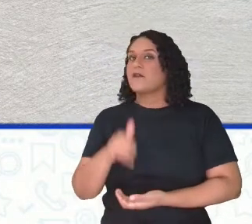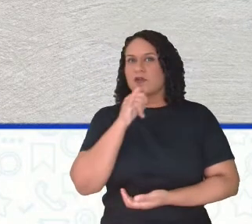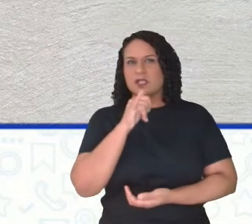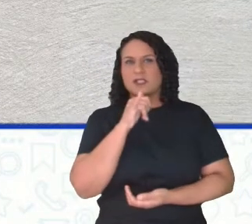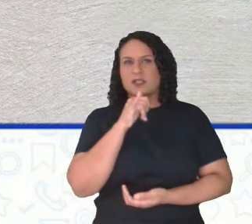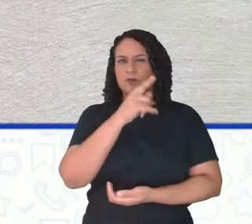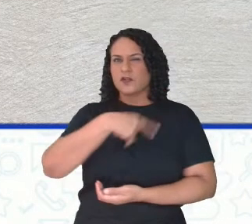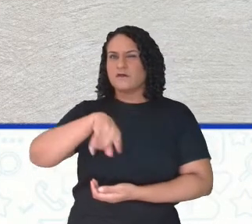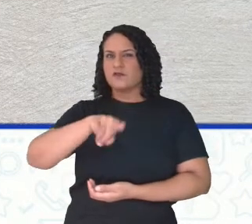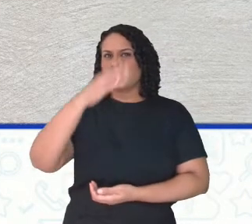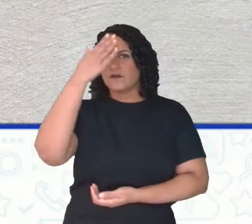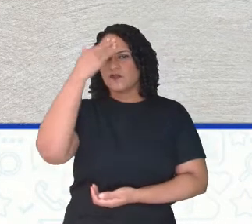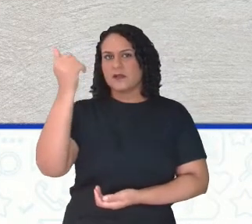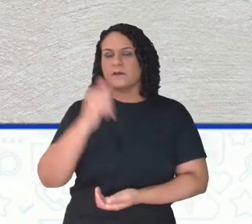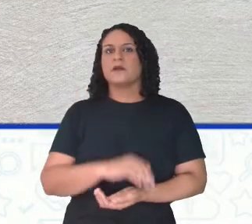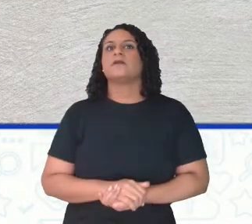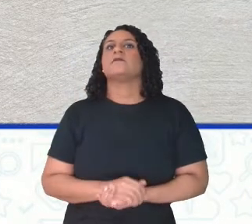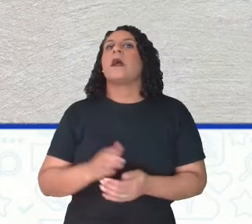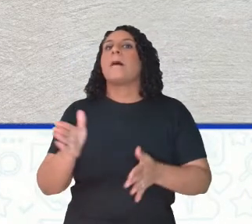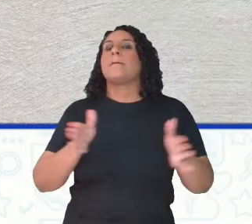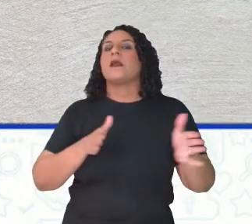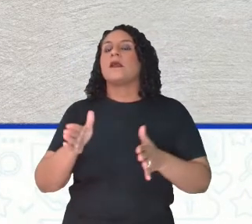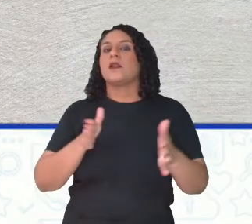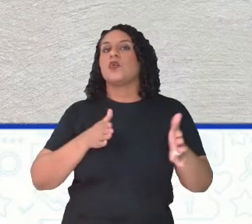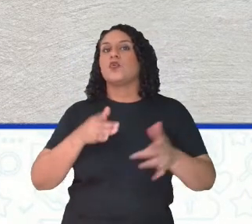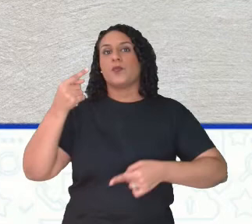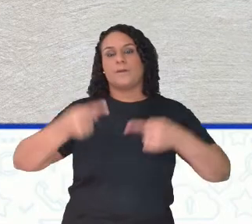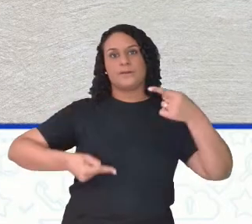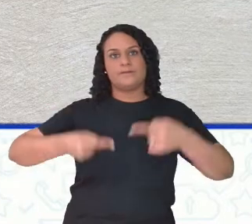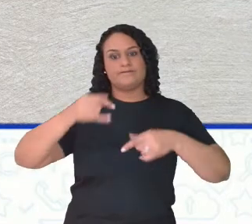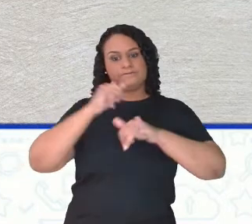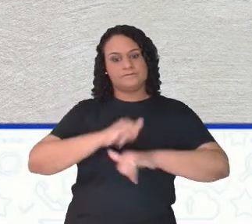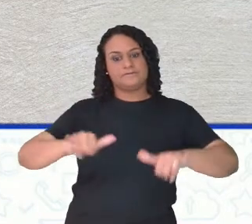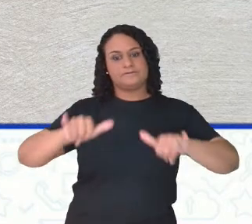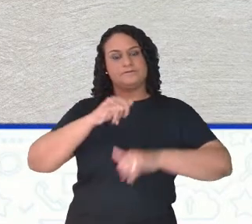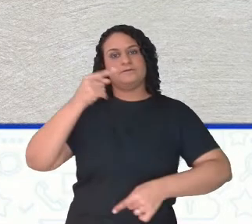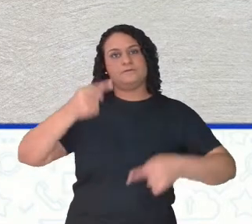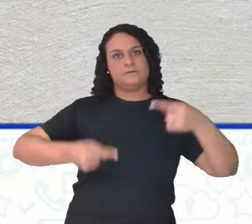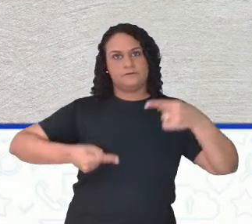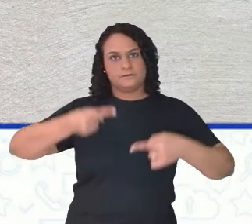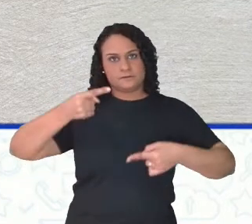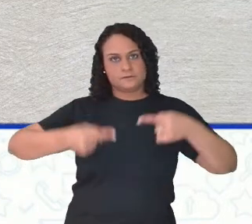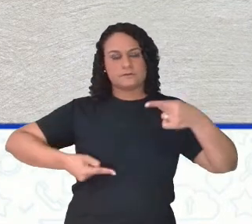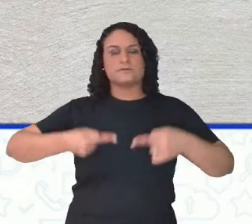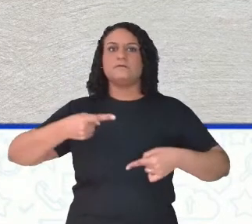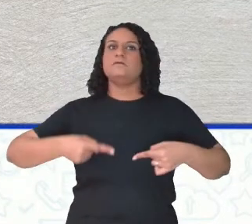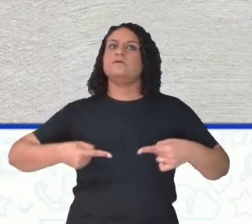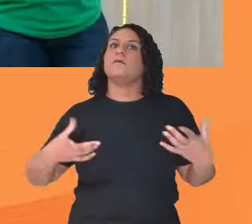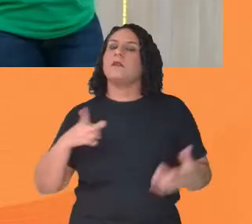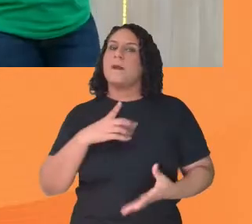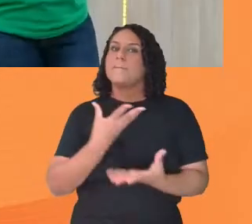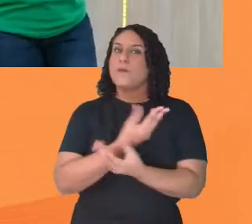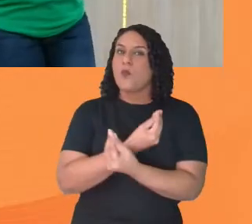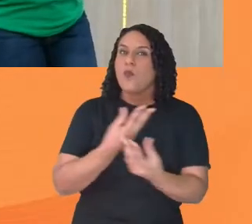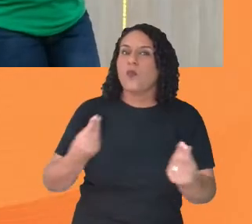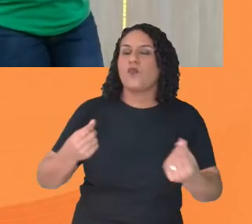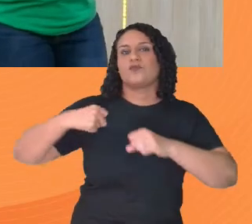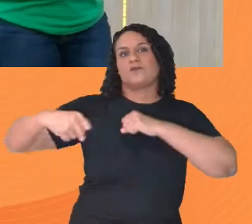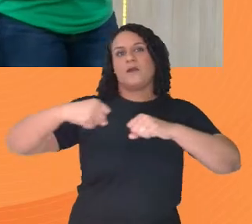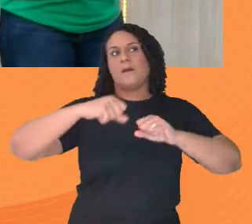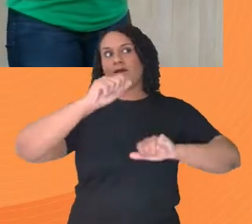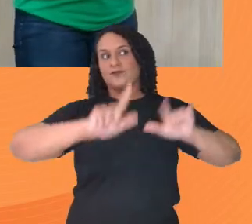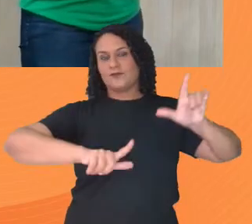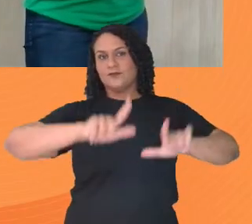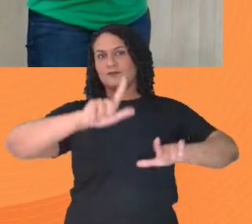vão se identificar? Período político, né? Campanha política. A gente tem muitos debates na TV. Não